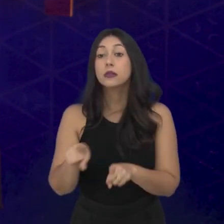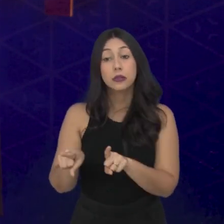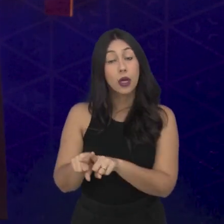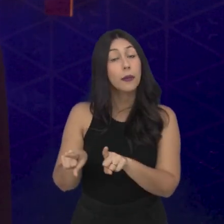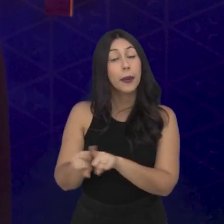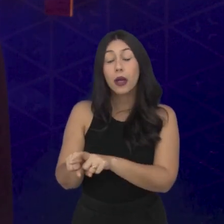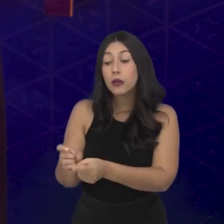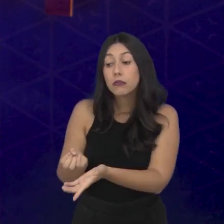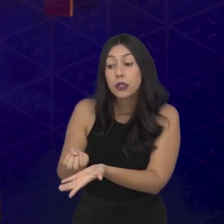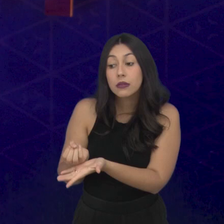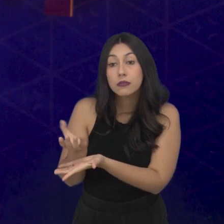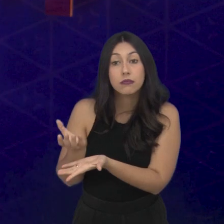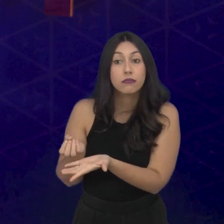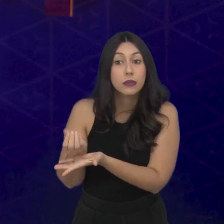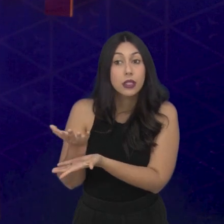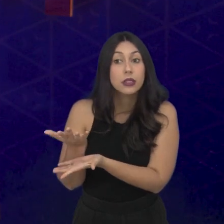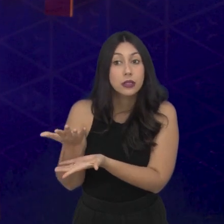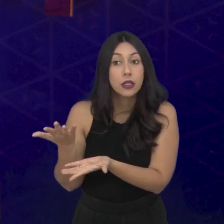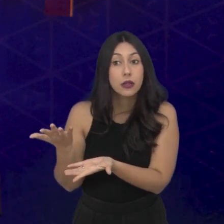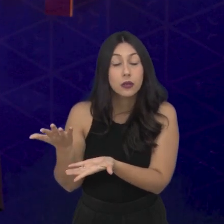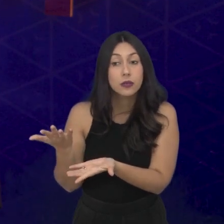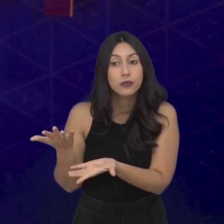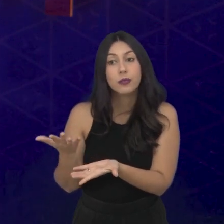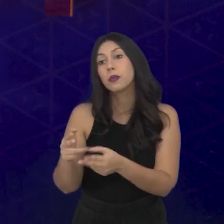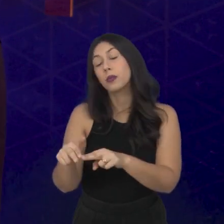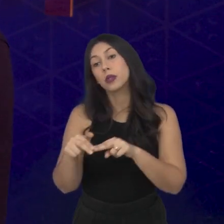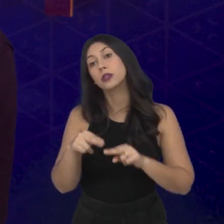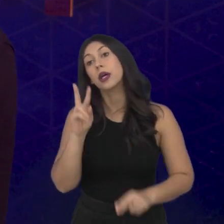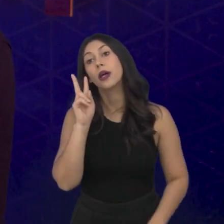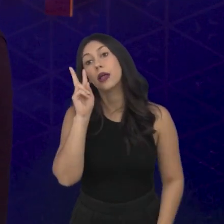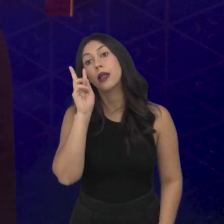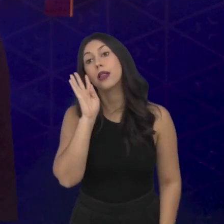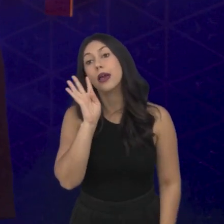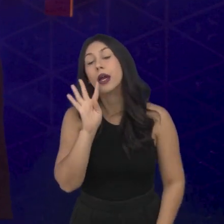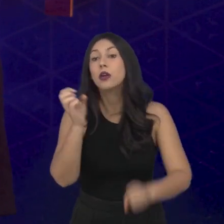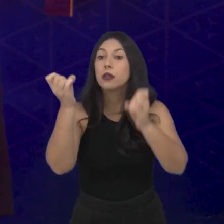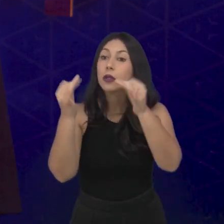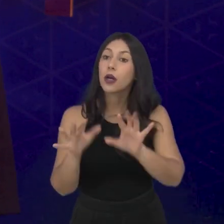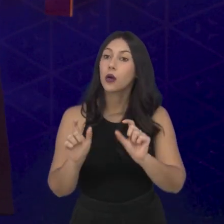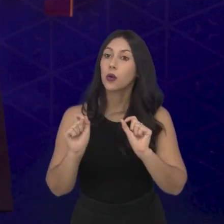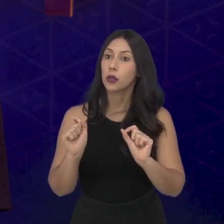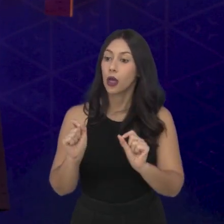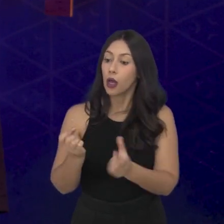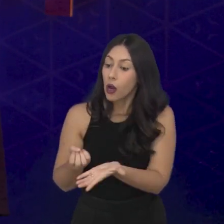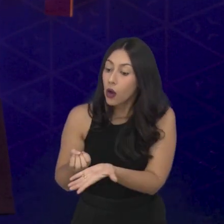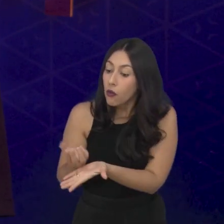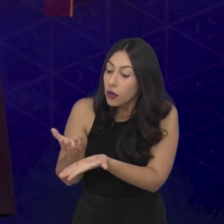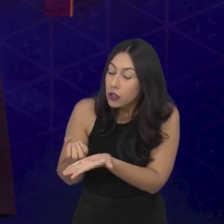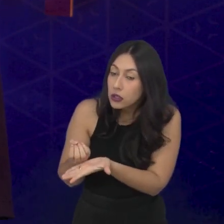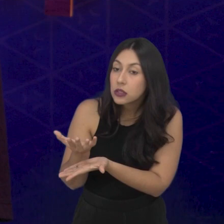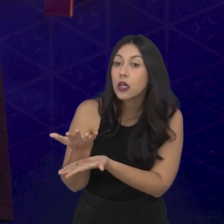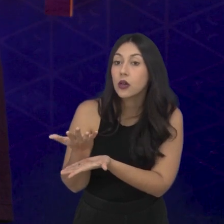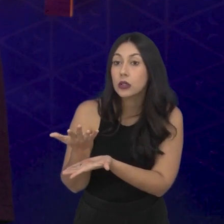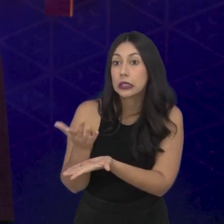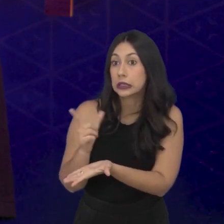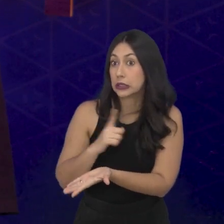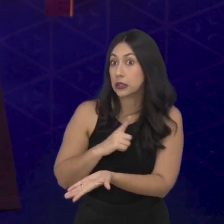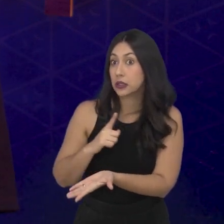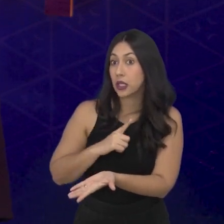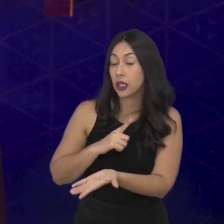ficção, então é até legal a gente já falar, né? Ficção é algo que tem